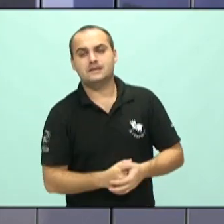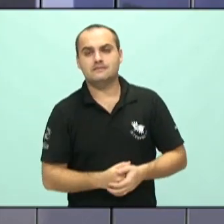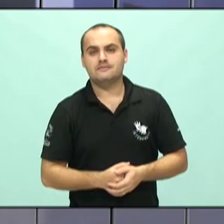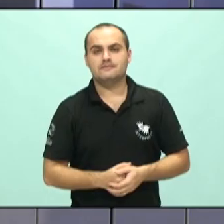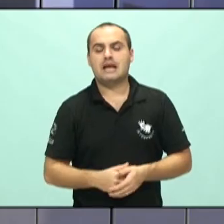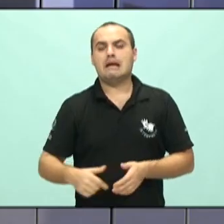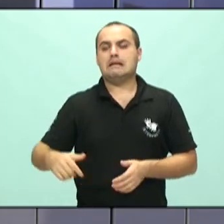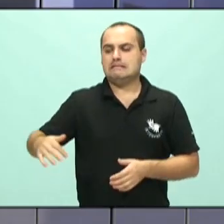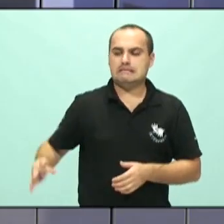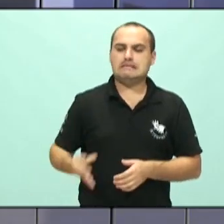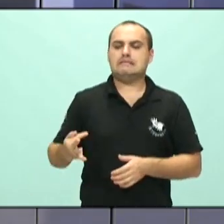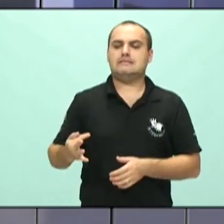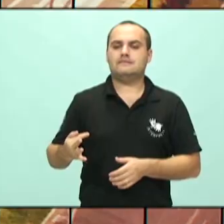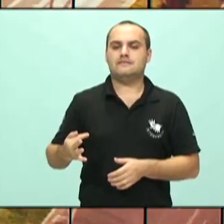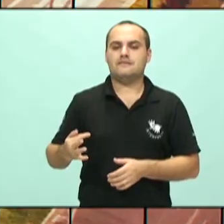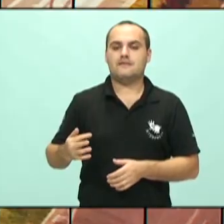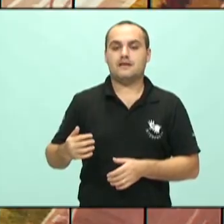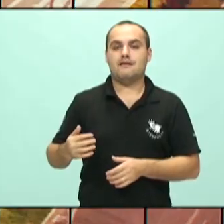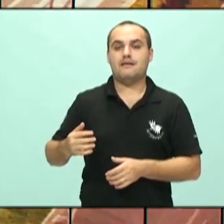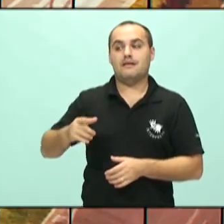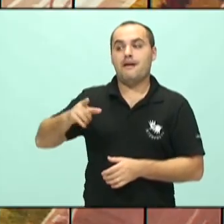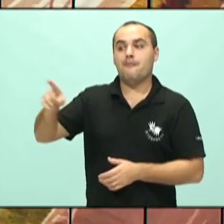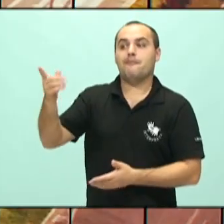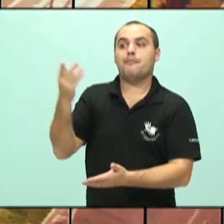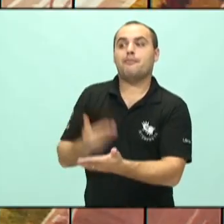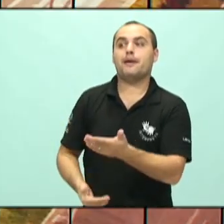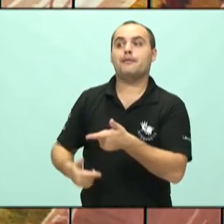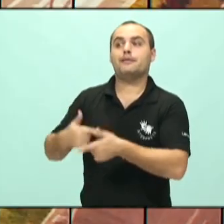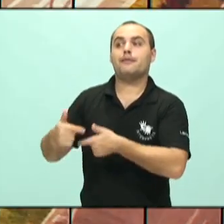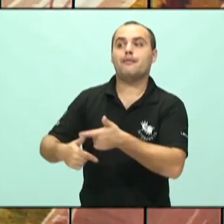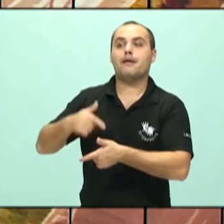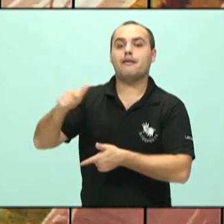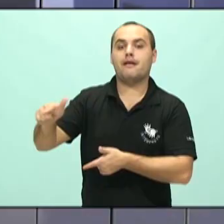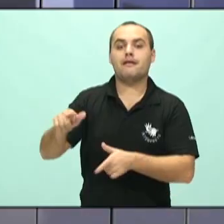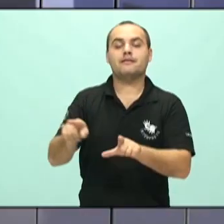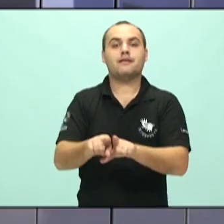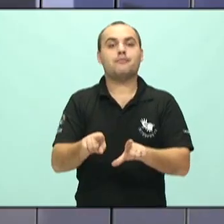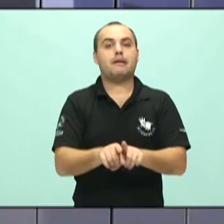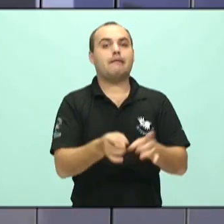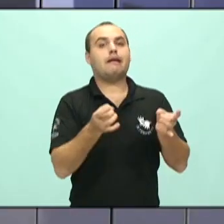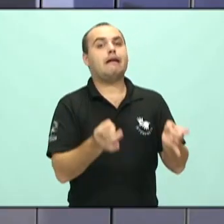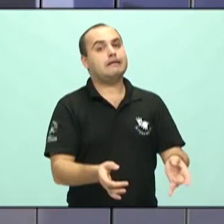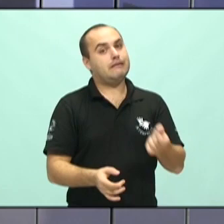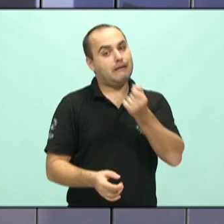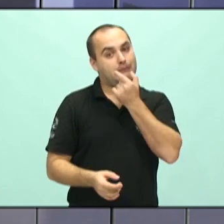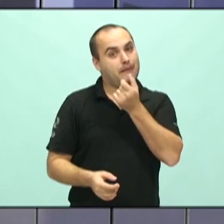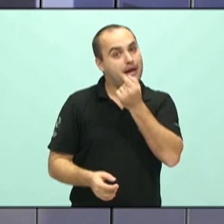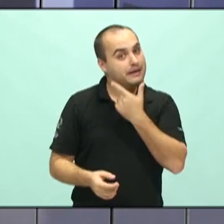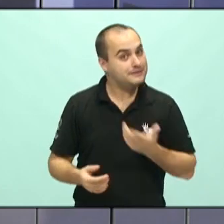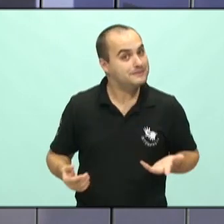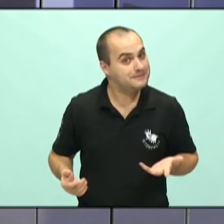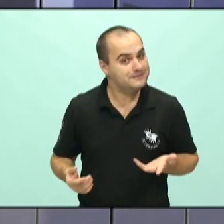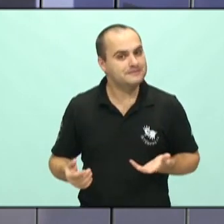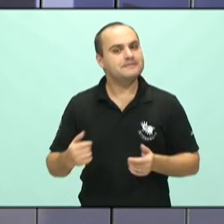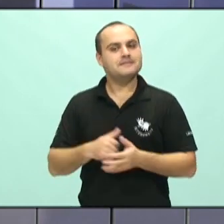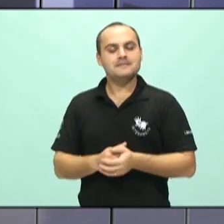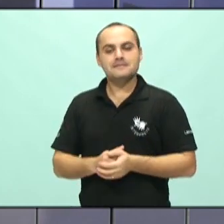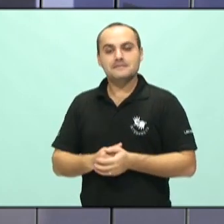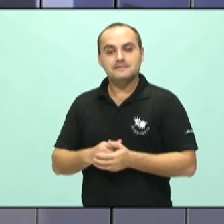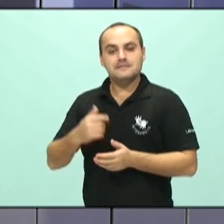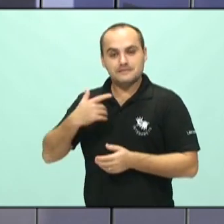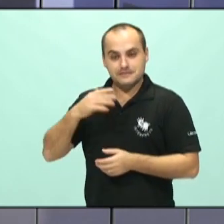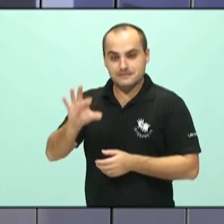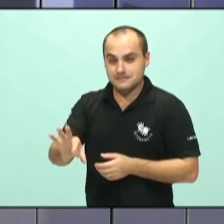Nós deixamos de ganhar aquele dinheirinho lá e ainda temos que gastar com remédio. Crianças, com certeza. Né? Então, assim, ó, eu optei por um esporte um